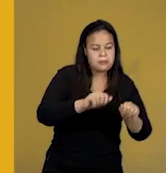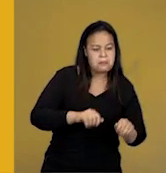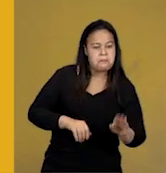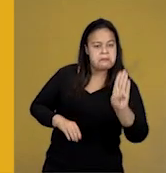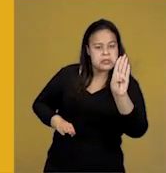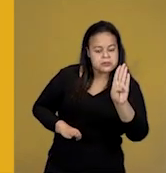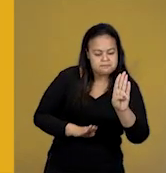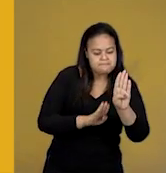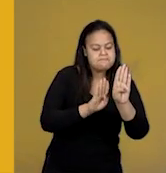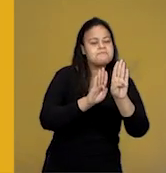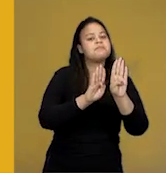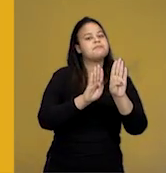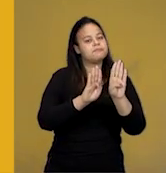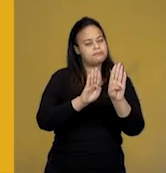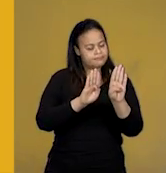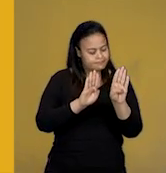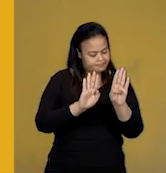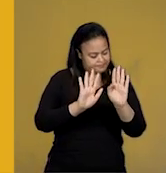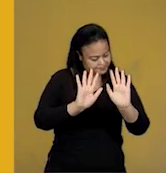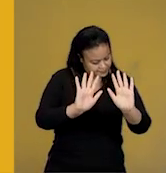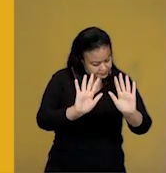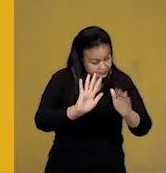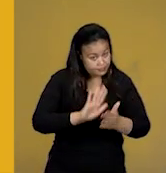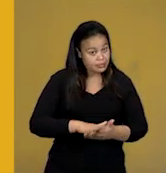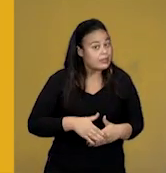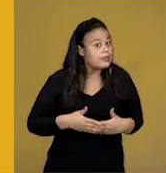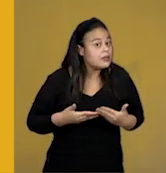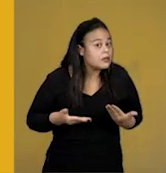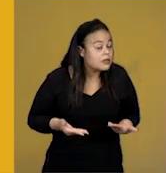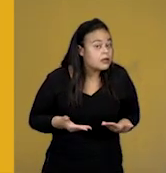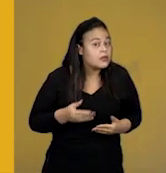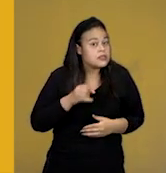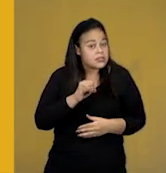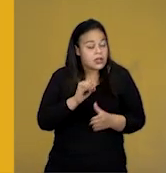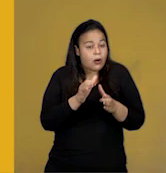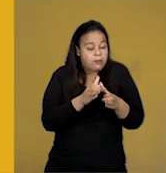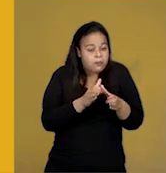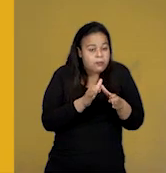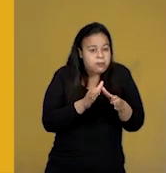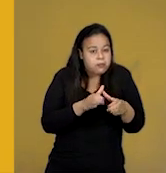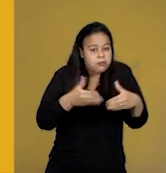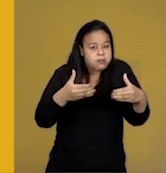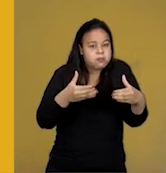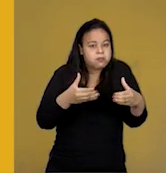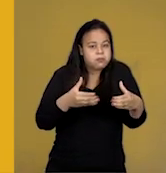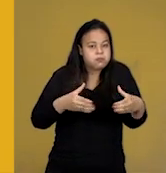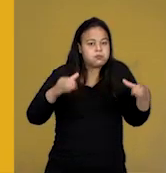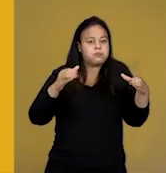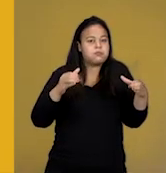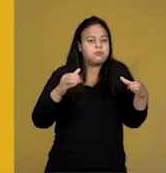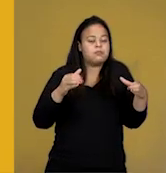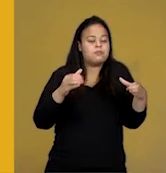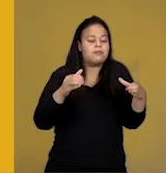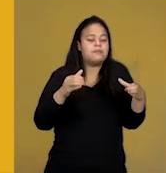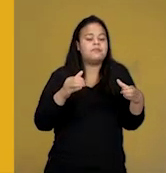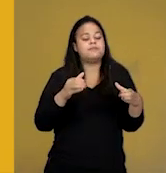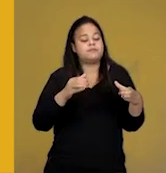bezinho, tá? Ou seja, tanto o gene, vamos pegar aqui,